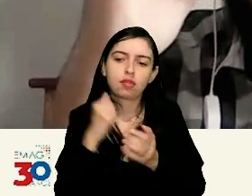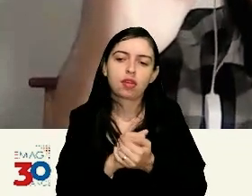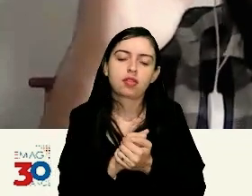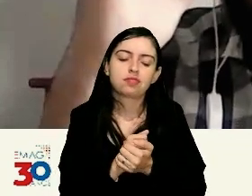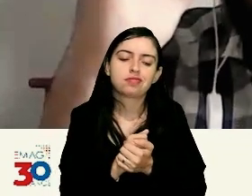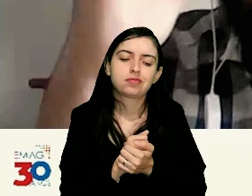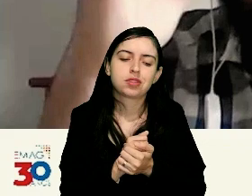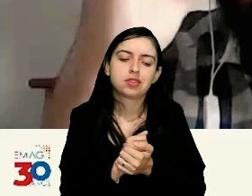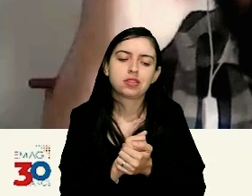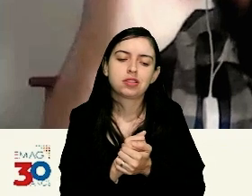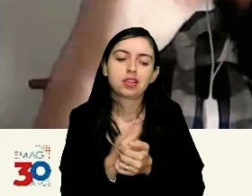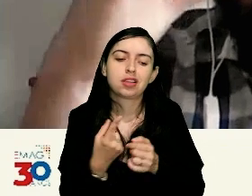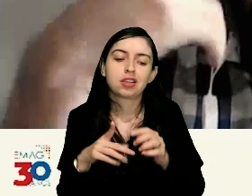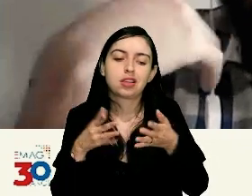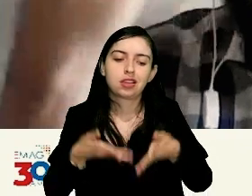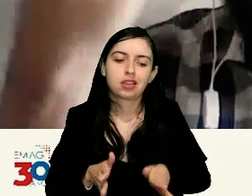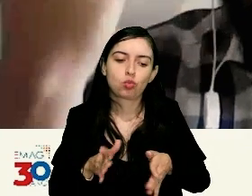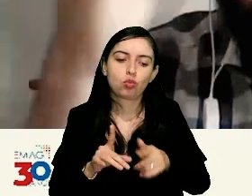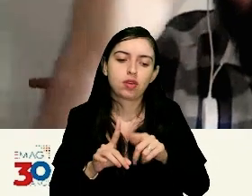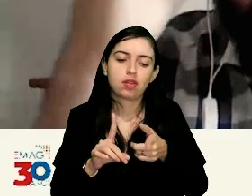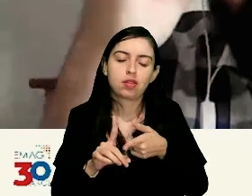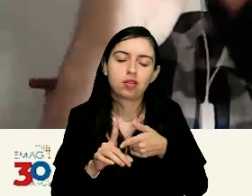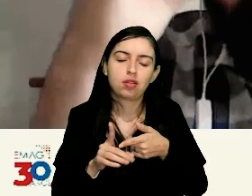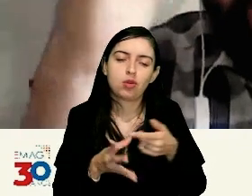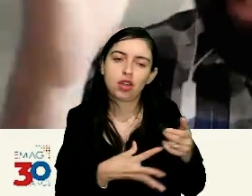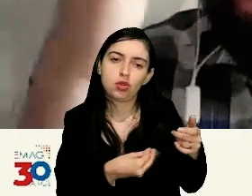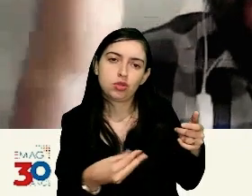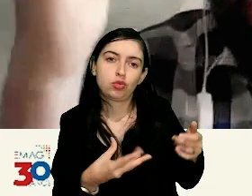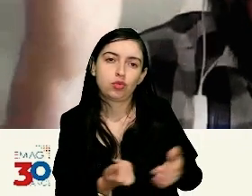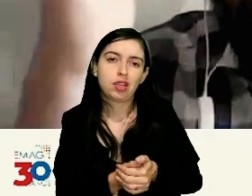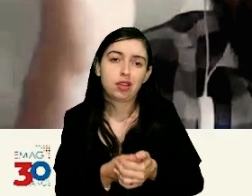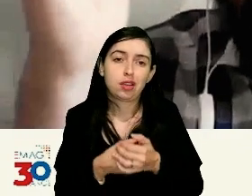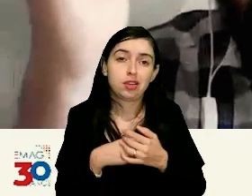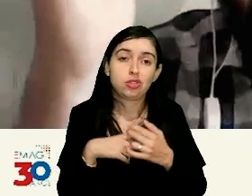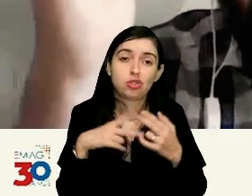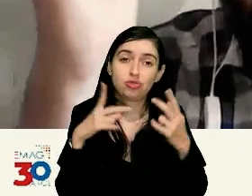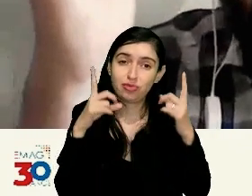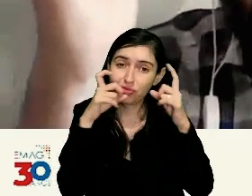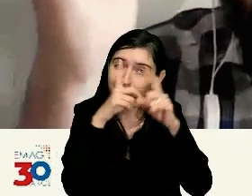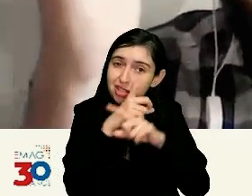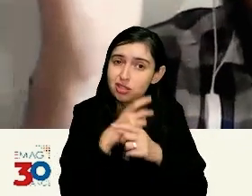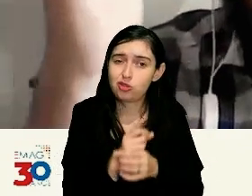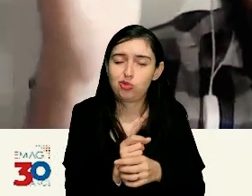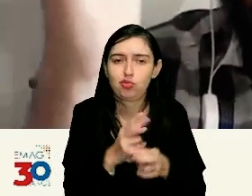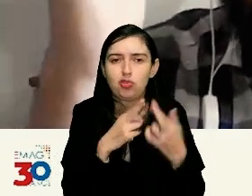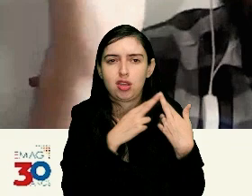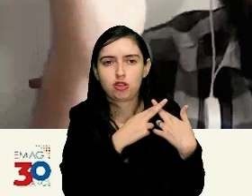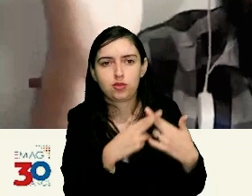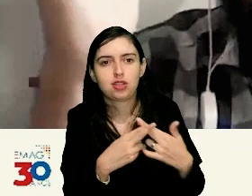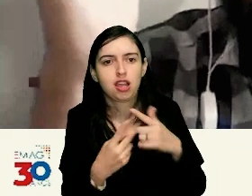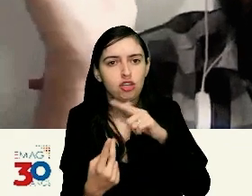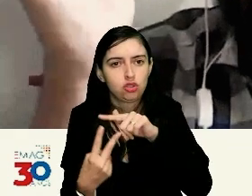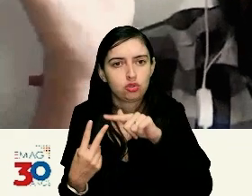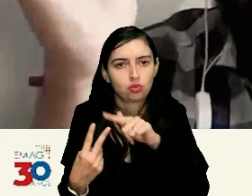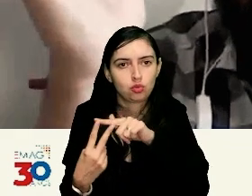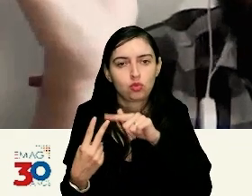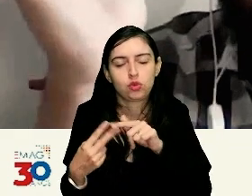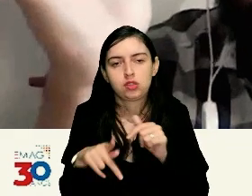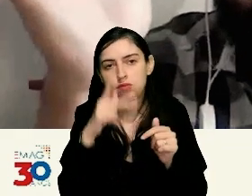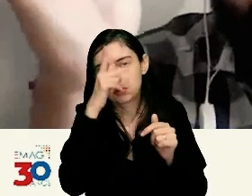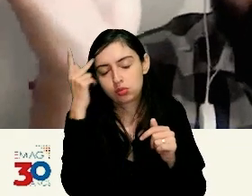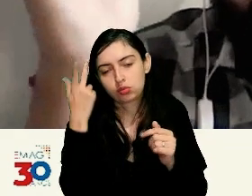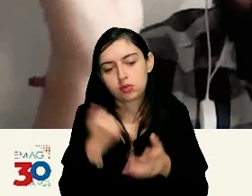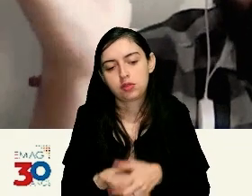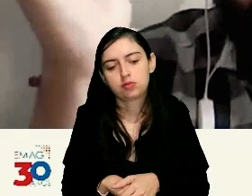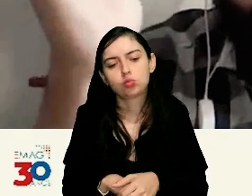só. Então, assim, quando as pessoas perguntam para mim: Leandro, qual que é o seu sonho, né? Qual que é o seu objetivo, sua missão